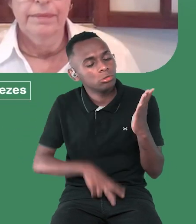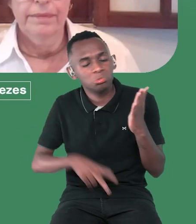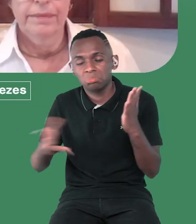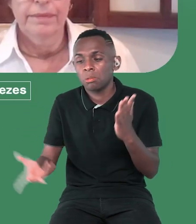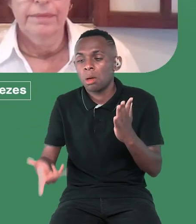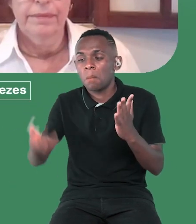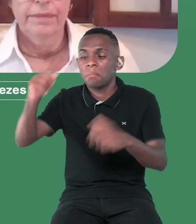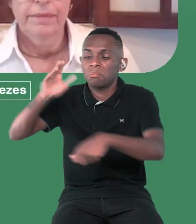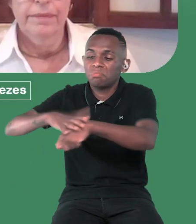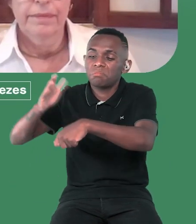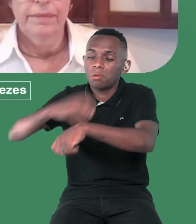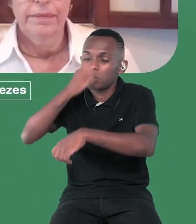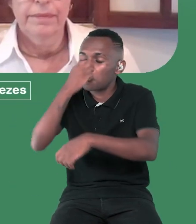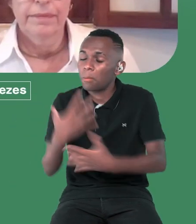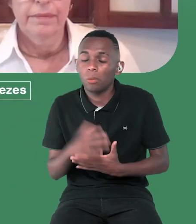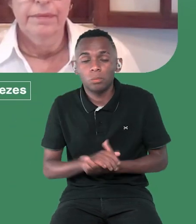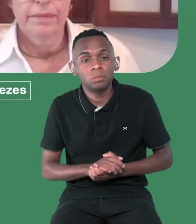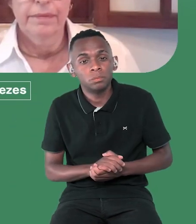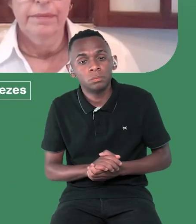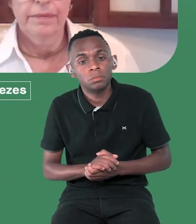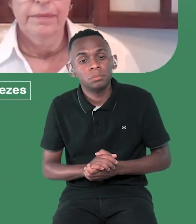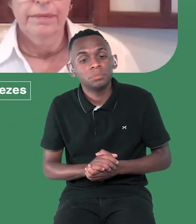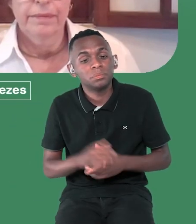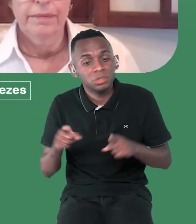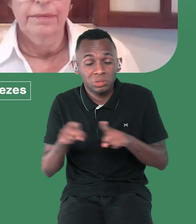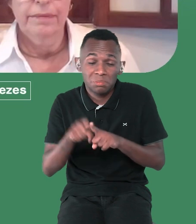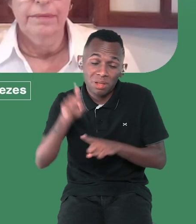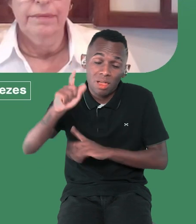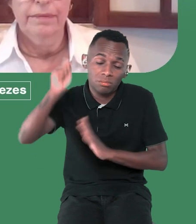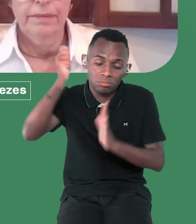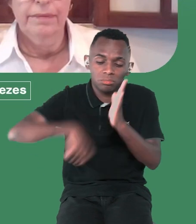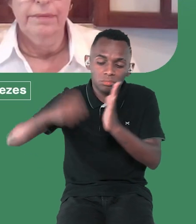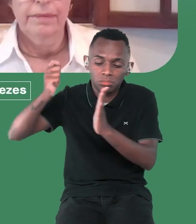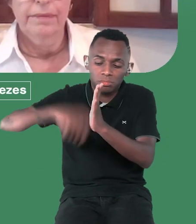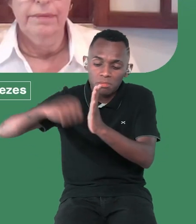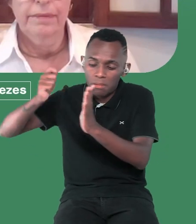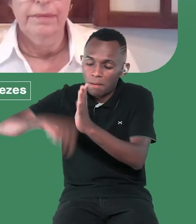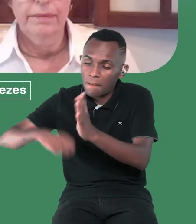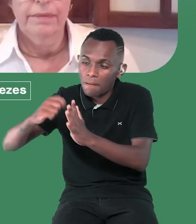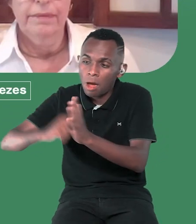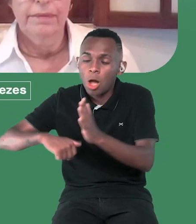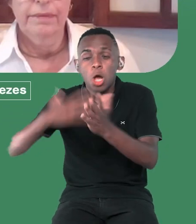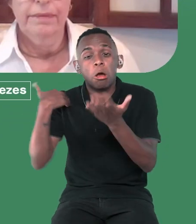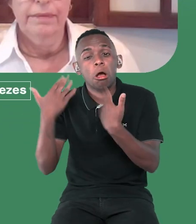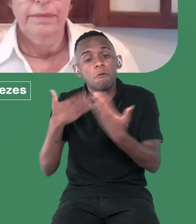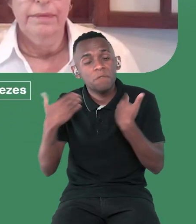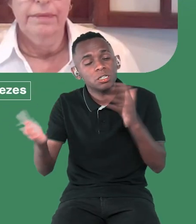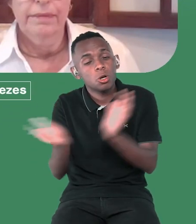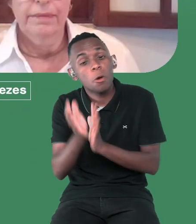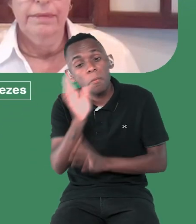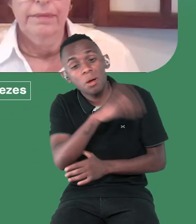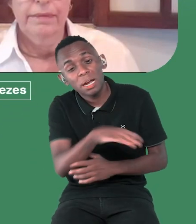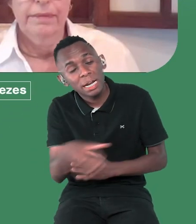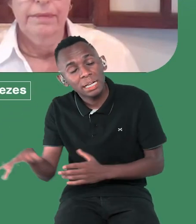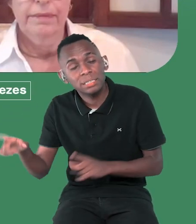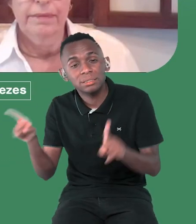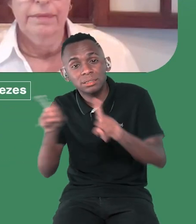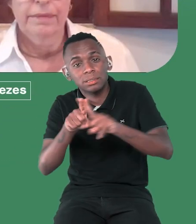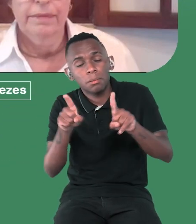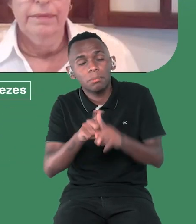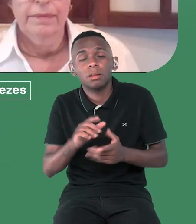vai ilustrar, por exemplo, né, os grandes contos de fadas, né? Desde